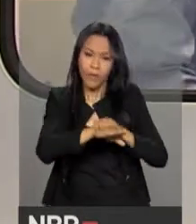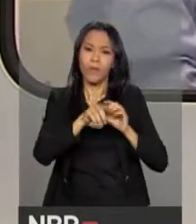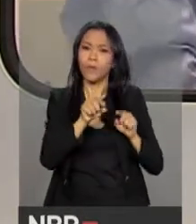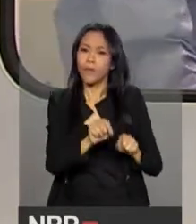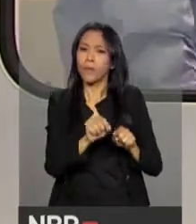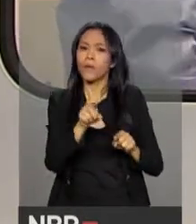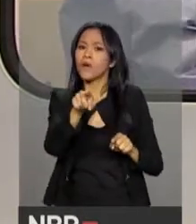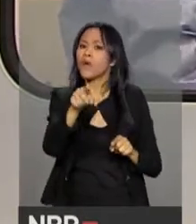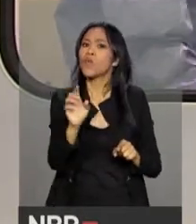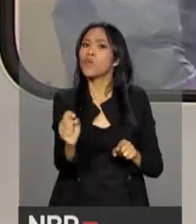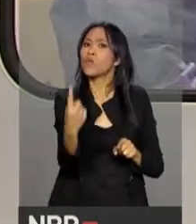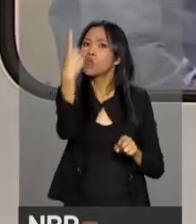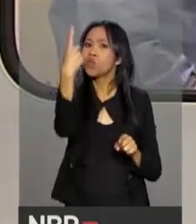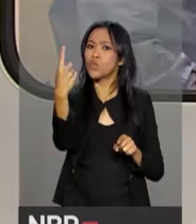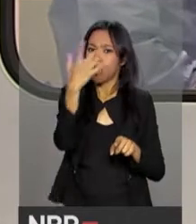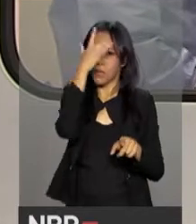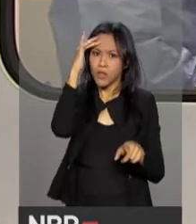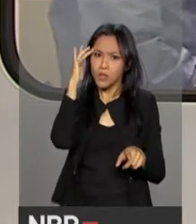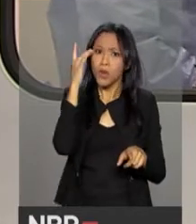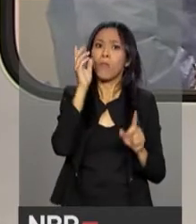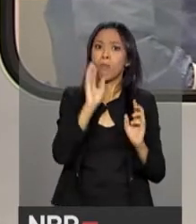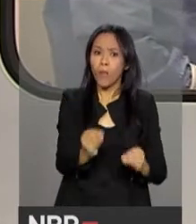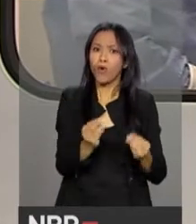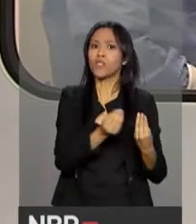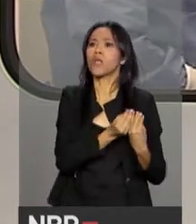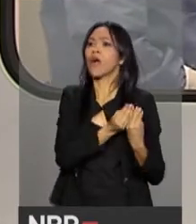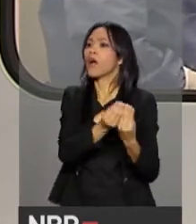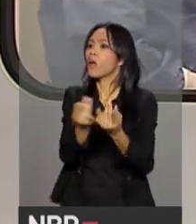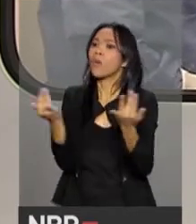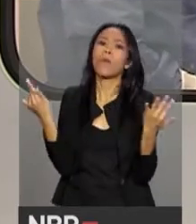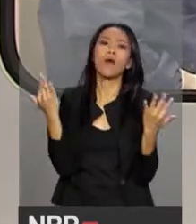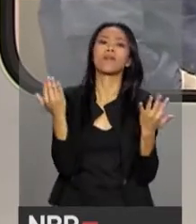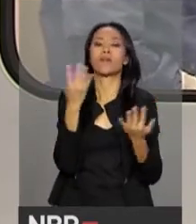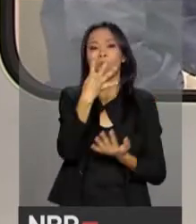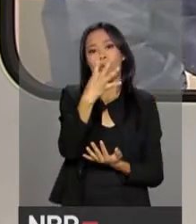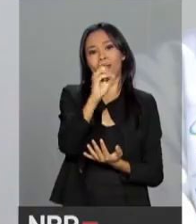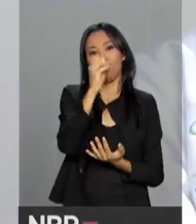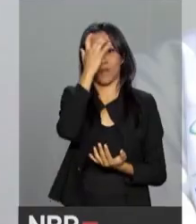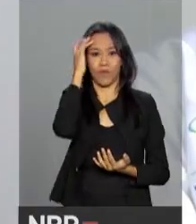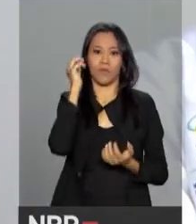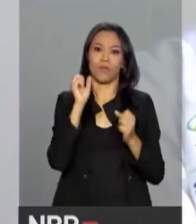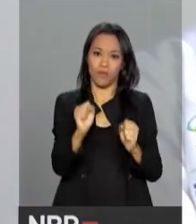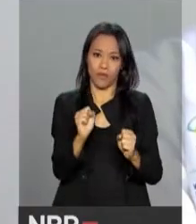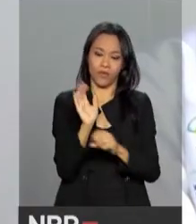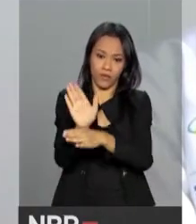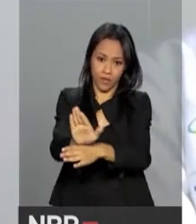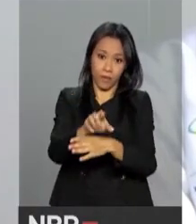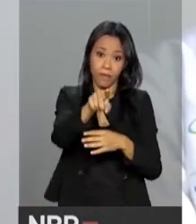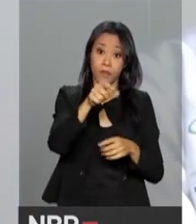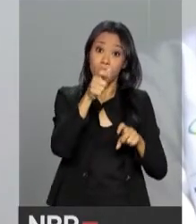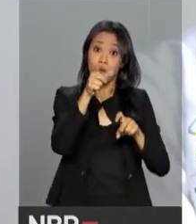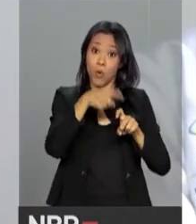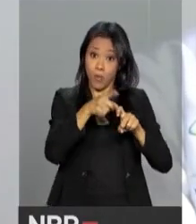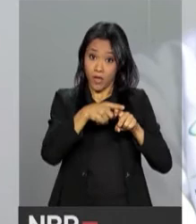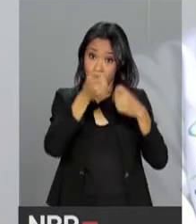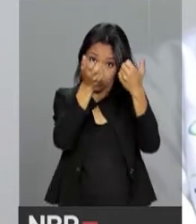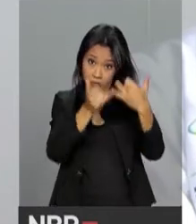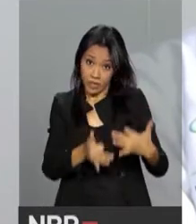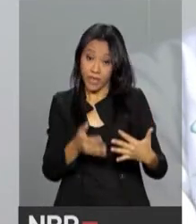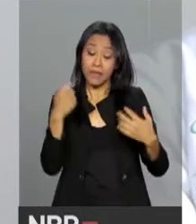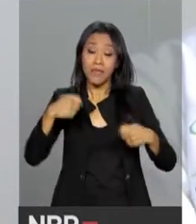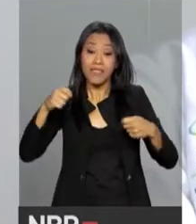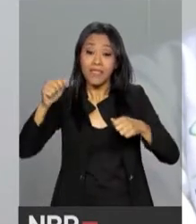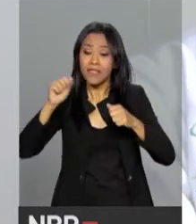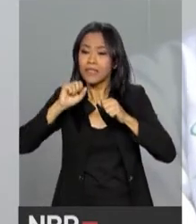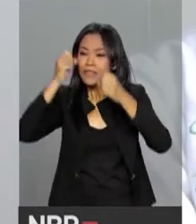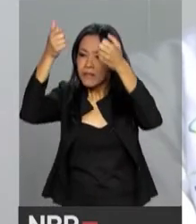ideia um único doador pode beneficiar cerca de 40 pacientes o médico ressalta que esclarecer a população sobre a